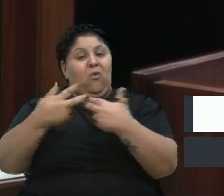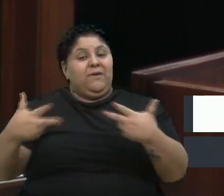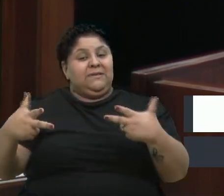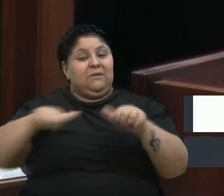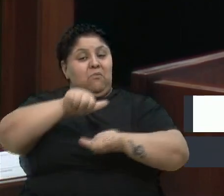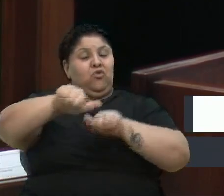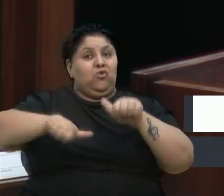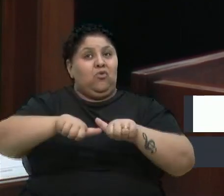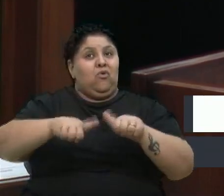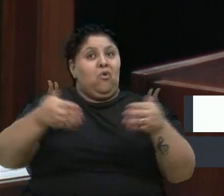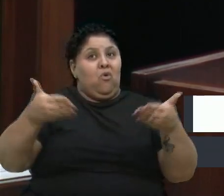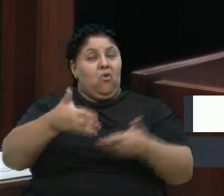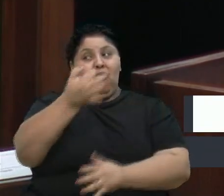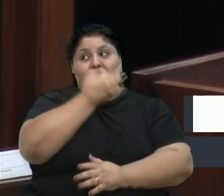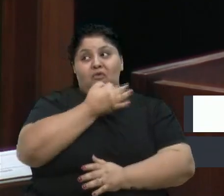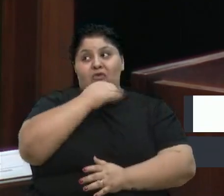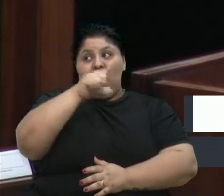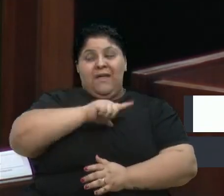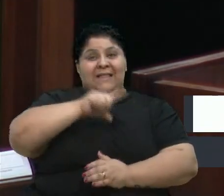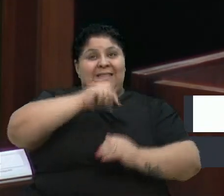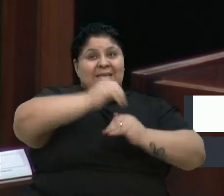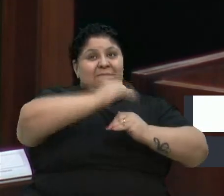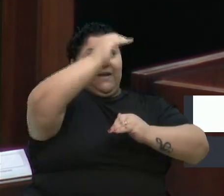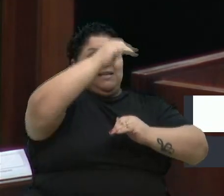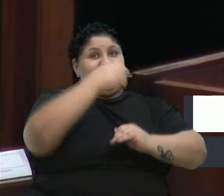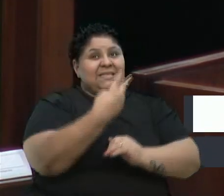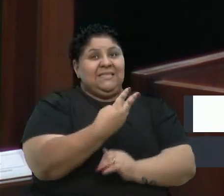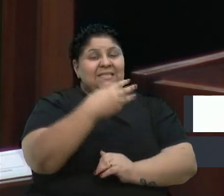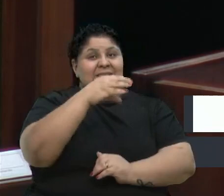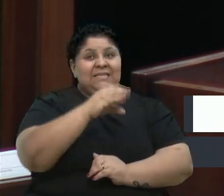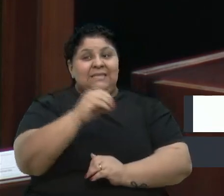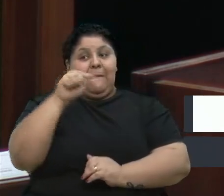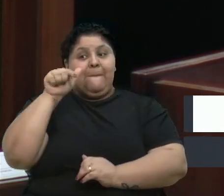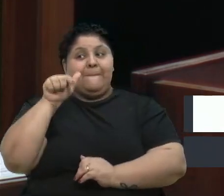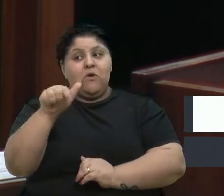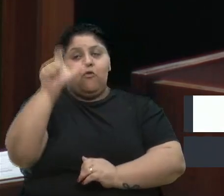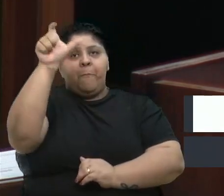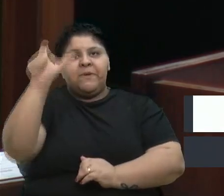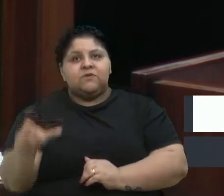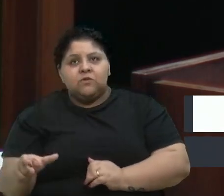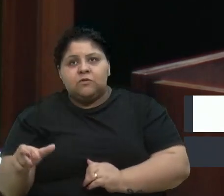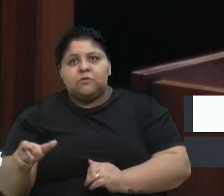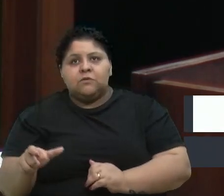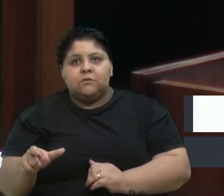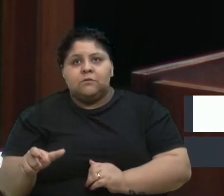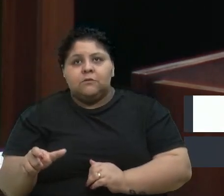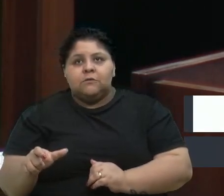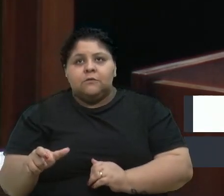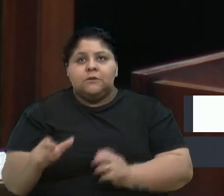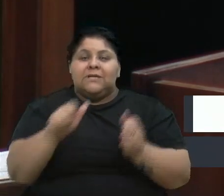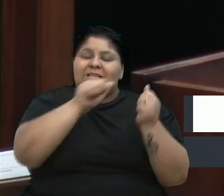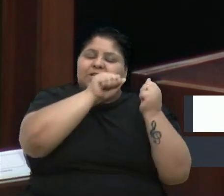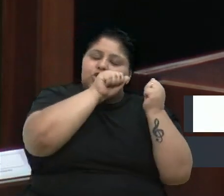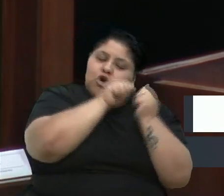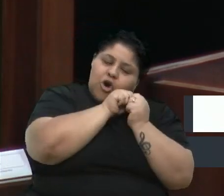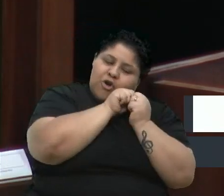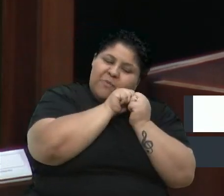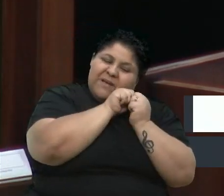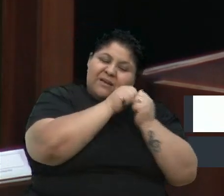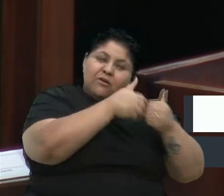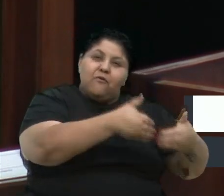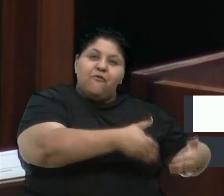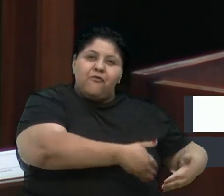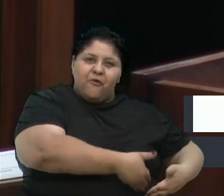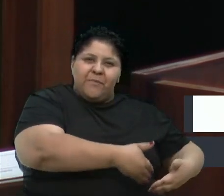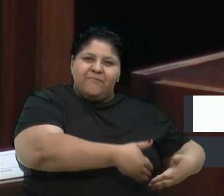Caxias, nós temos mais de 30 mil pessoas que dormem com fome. Acho que